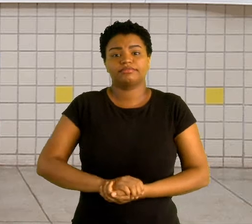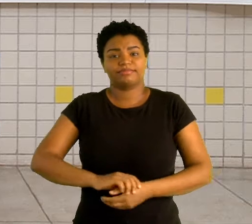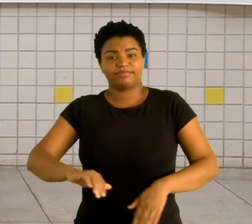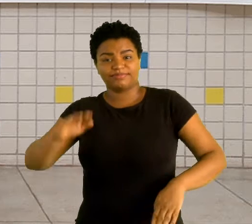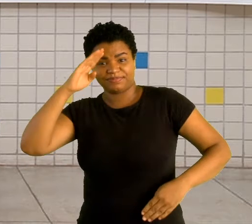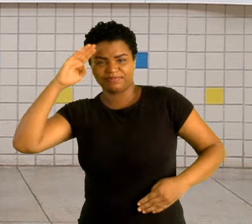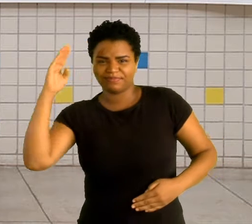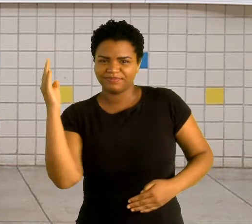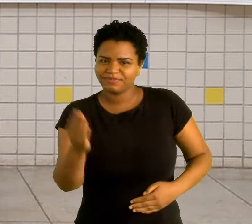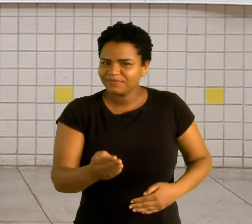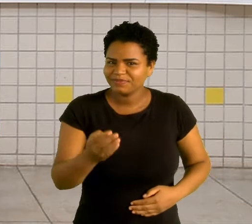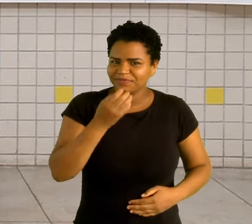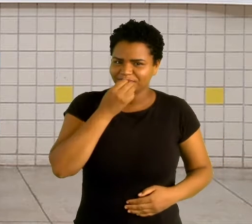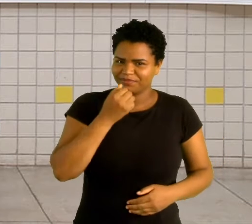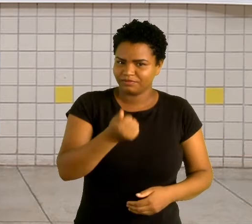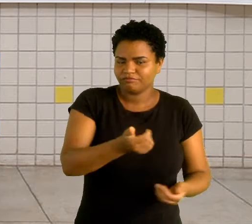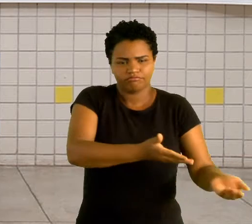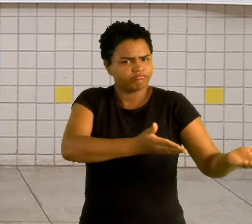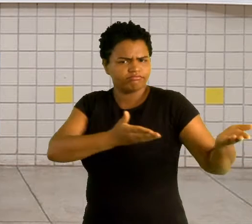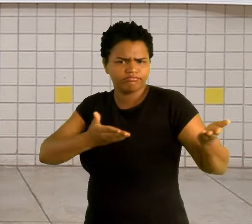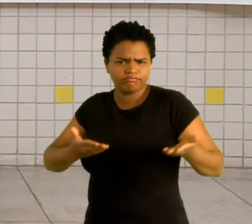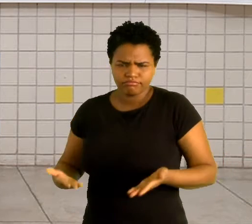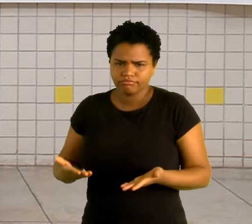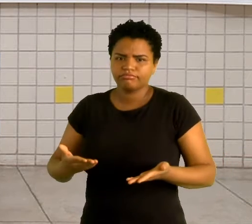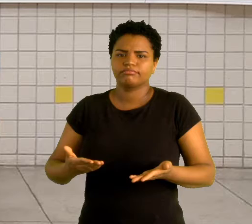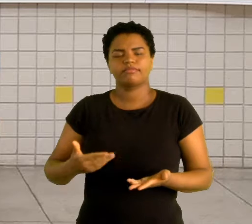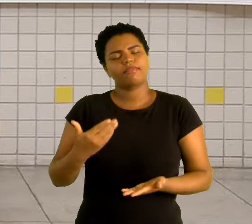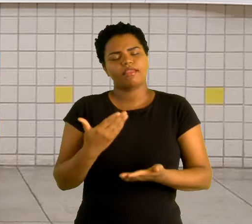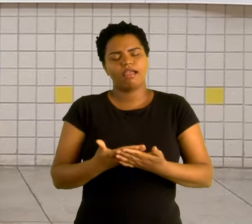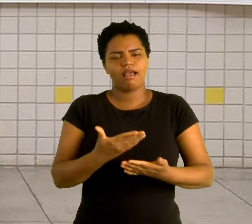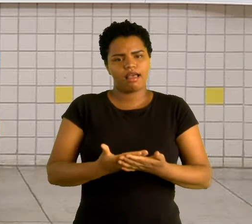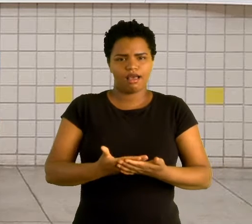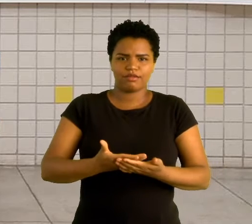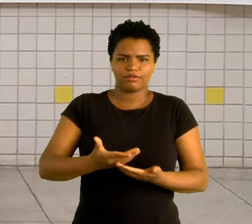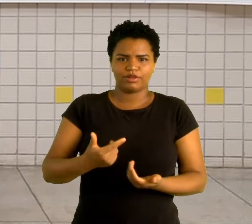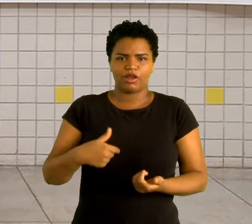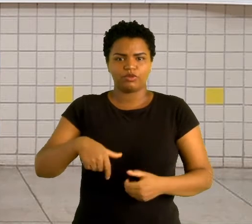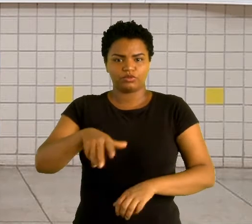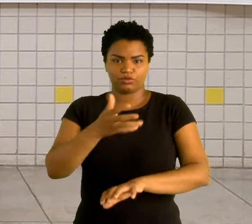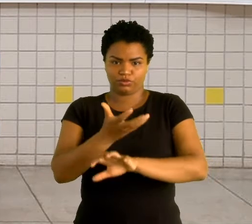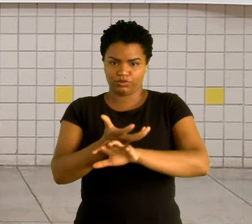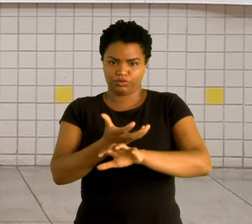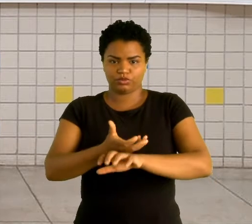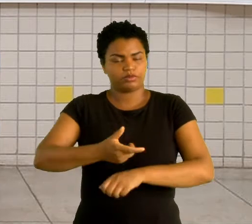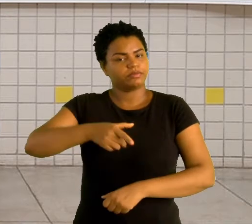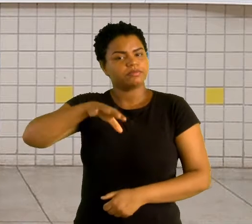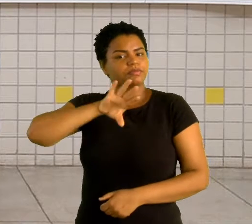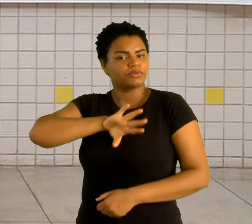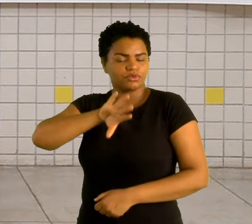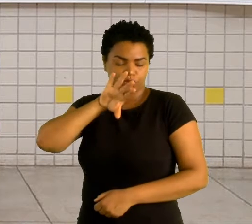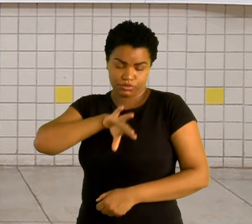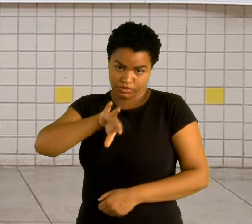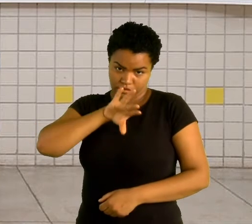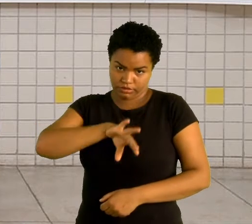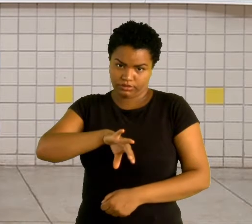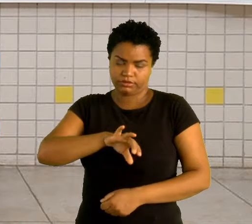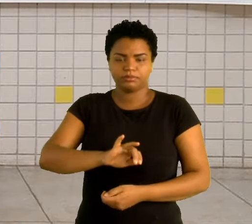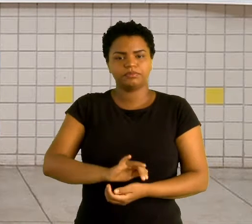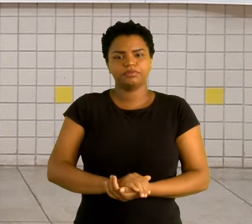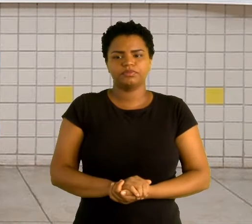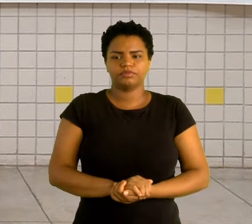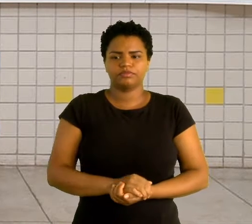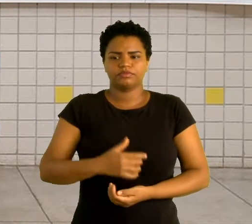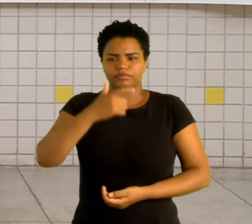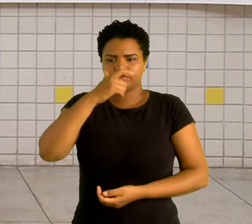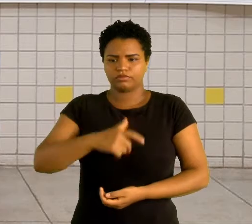Salve, salve, galera! Sejam bem-vindos aí a mais uma aula do nosso componente curricular de língua portuguesa. Eu sou